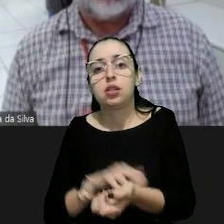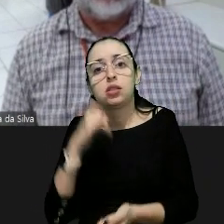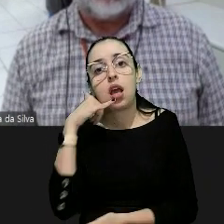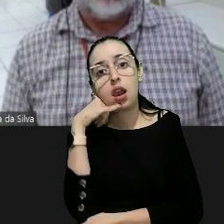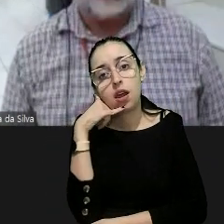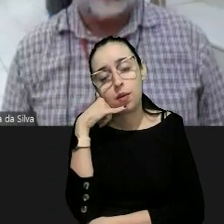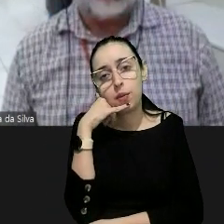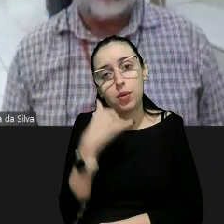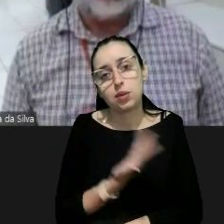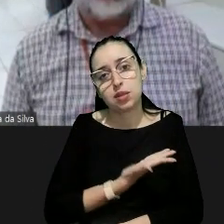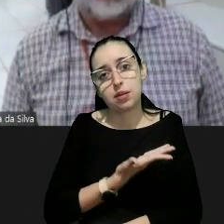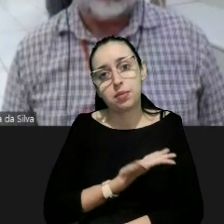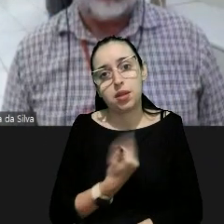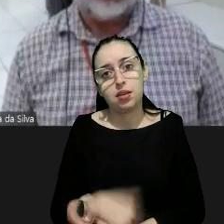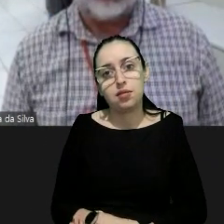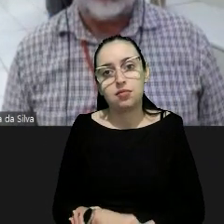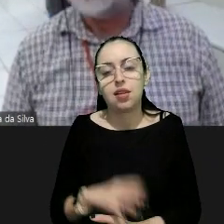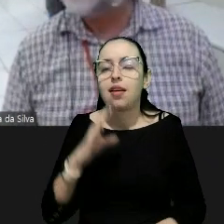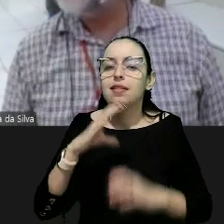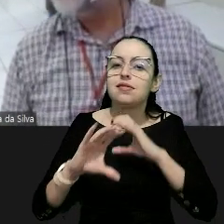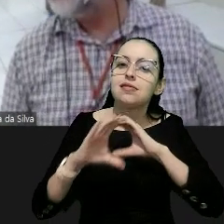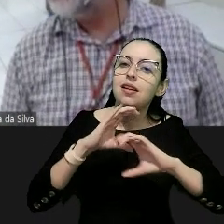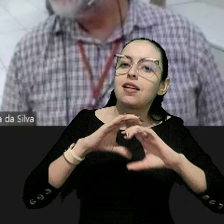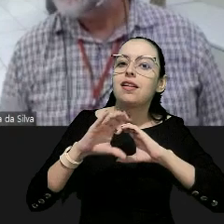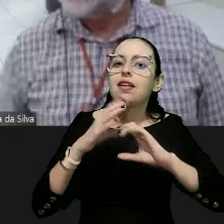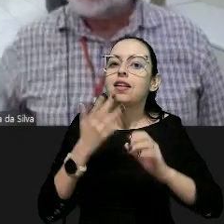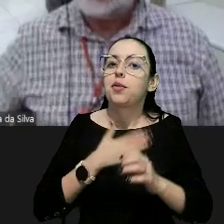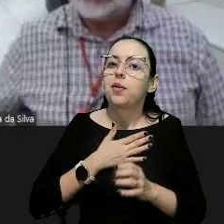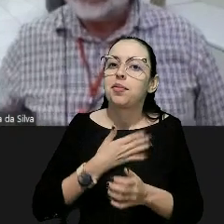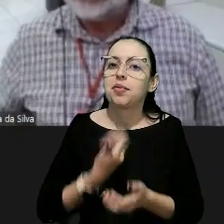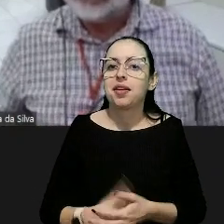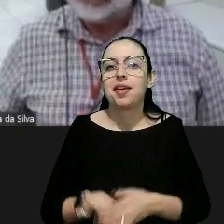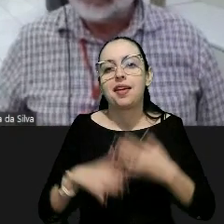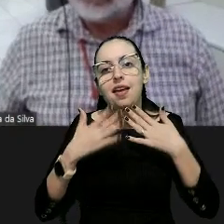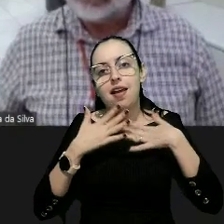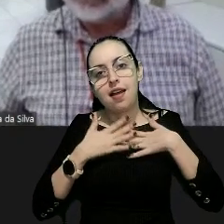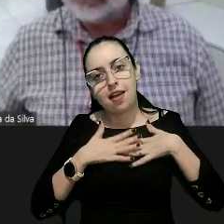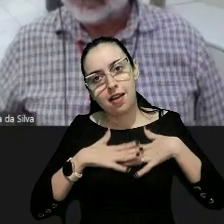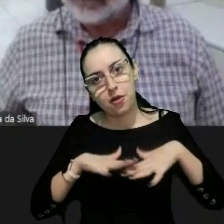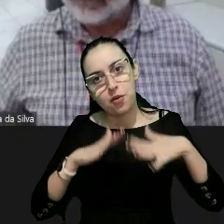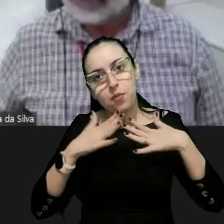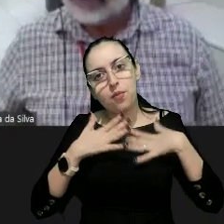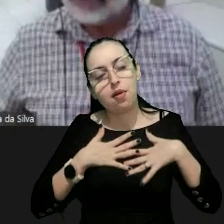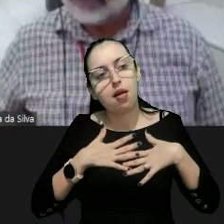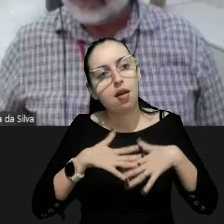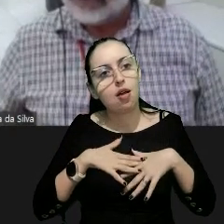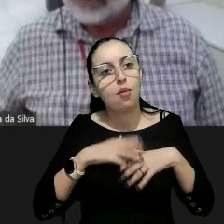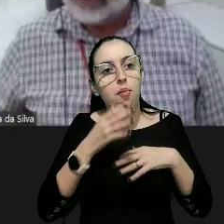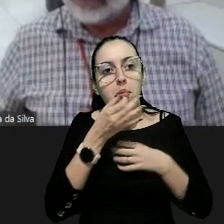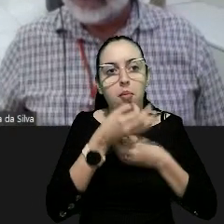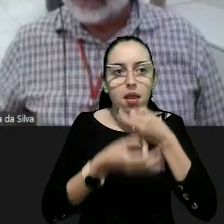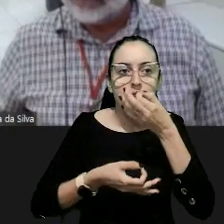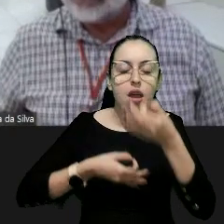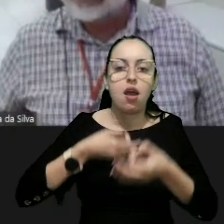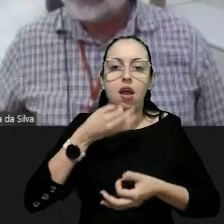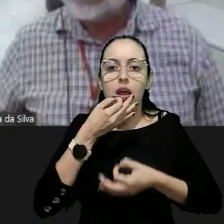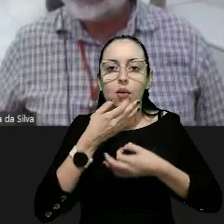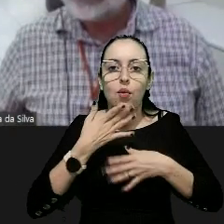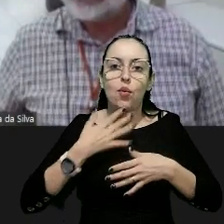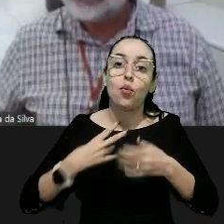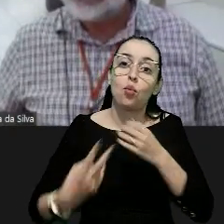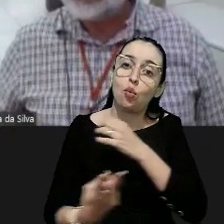desesperada. Aí eu ligo para os meus amigos, eles cantam para mim, para me acalmar, eles me